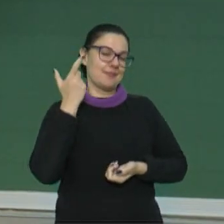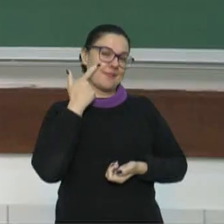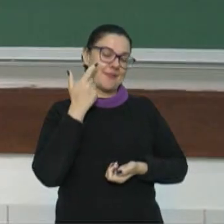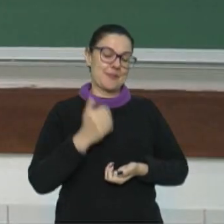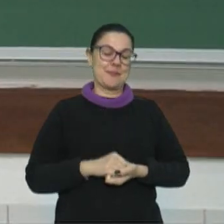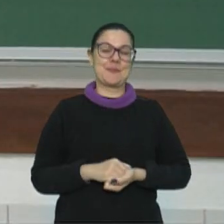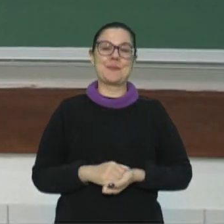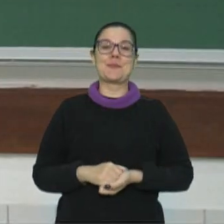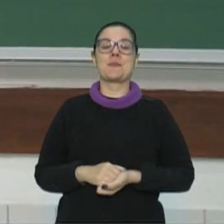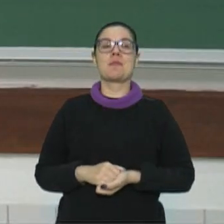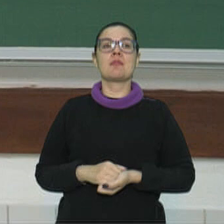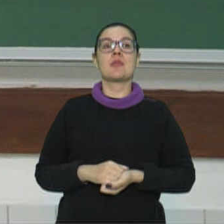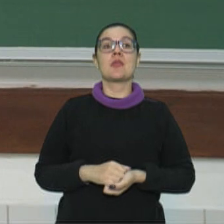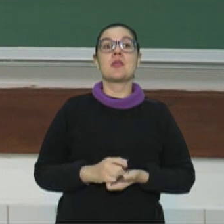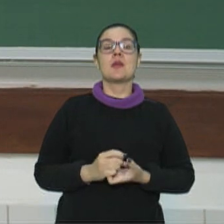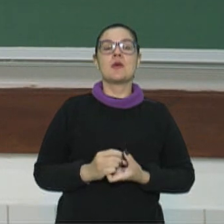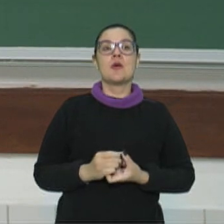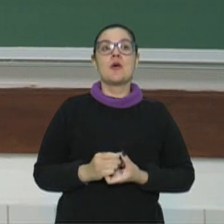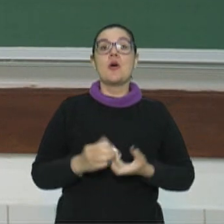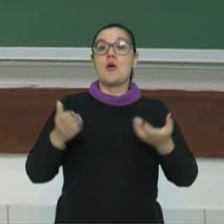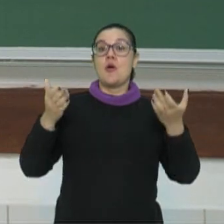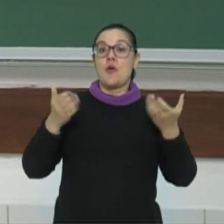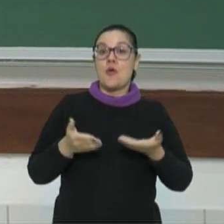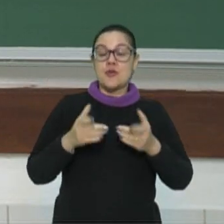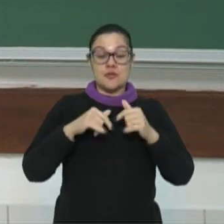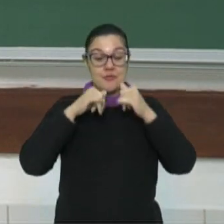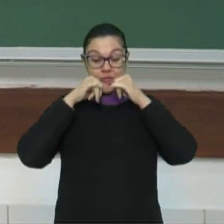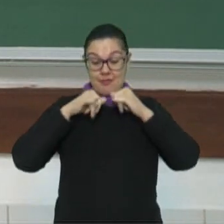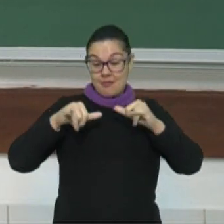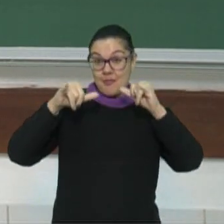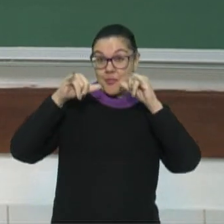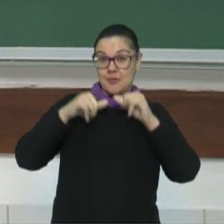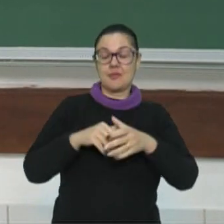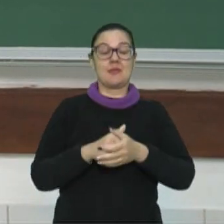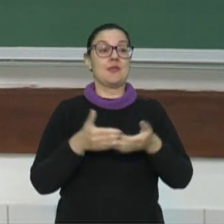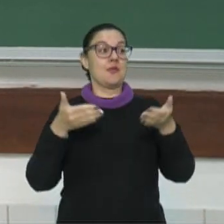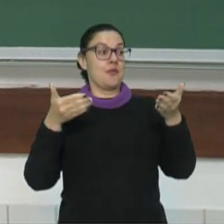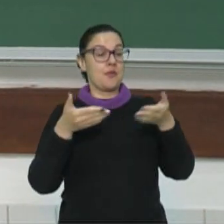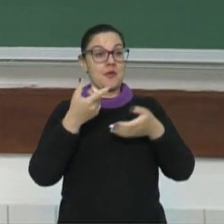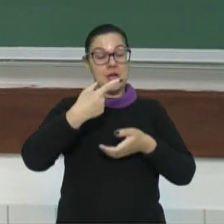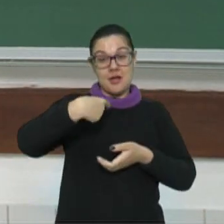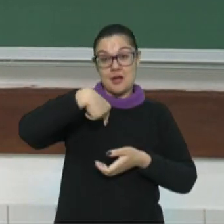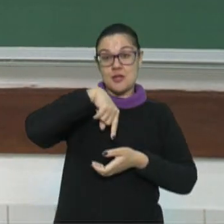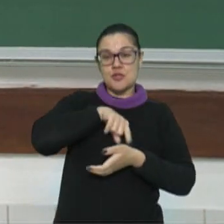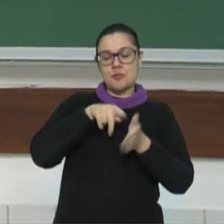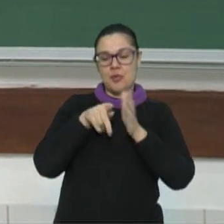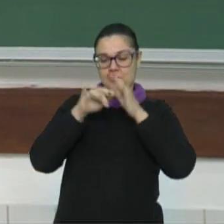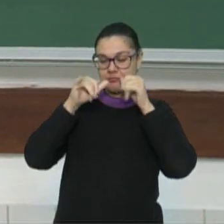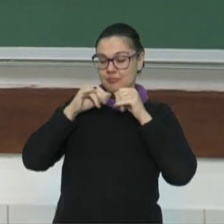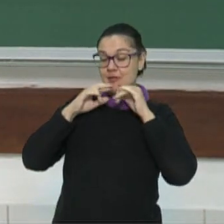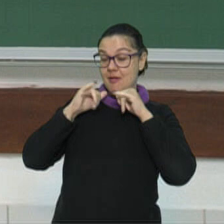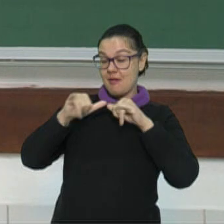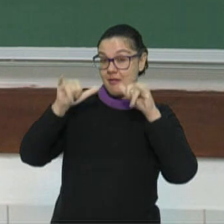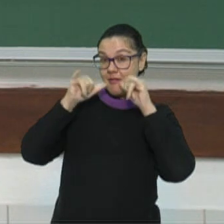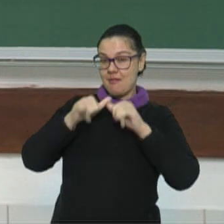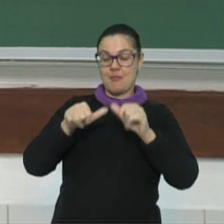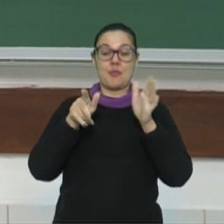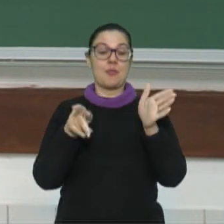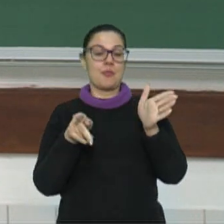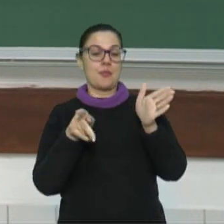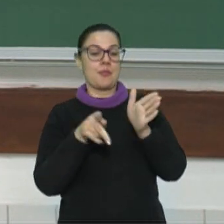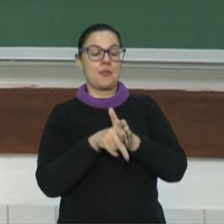nossa aula? Nós estamos pensando em reportagem. Hoje a gente vai pensar em reportagem e vai retomar um pouquinho do período